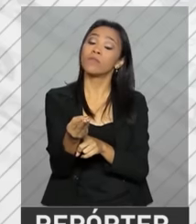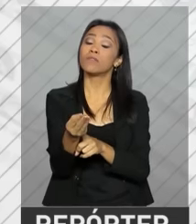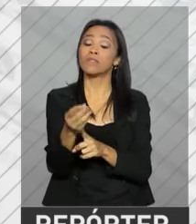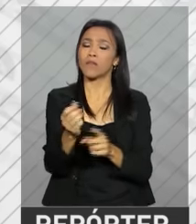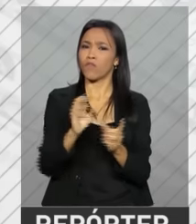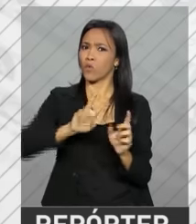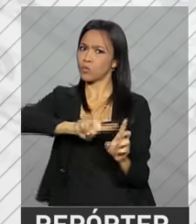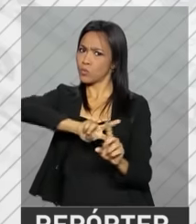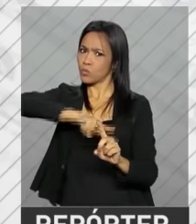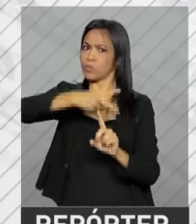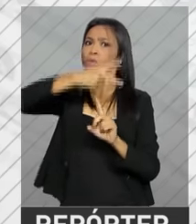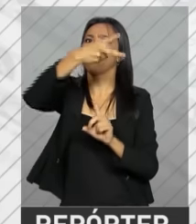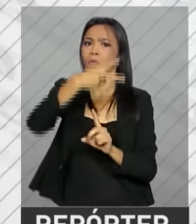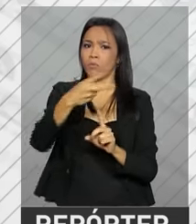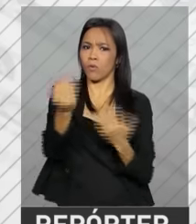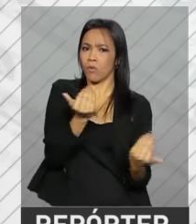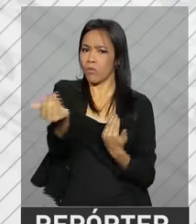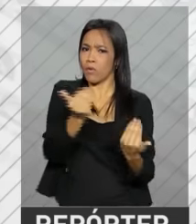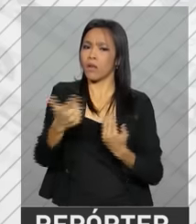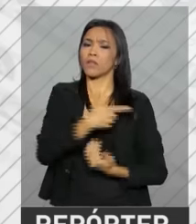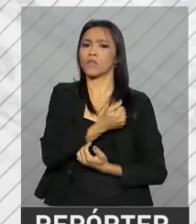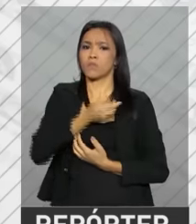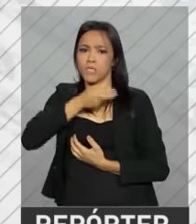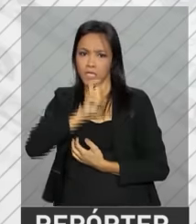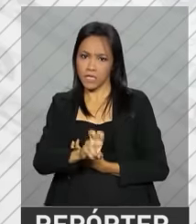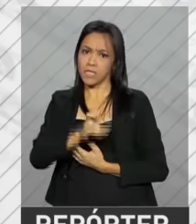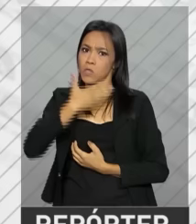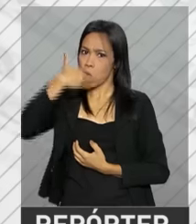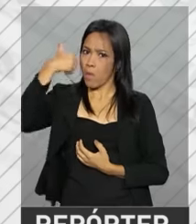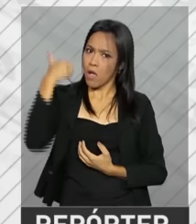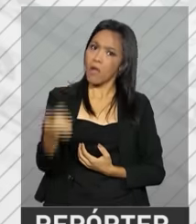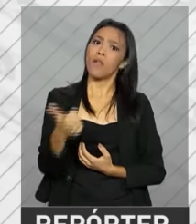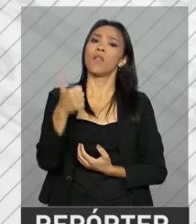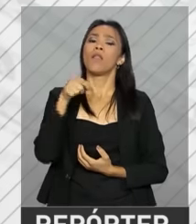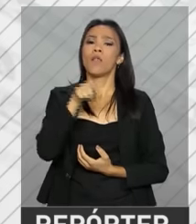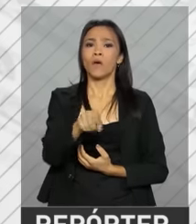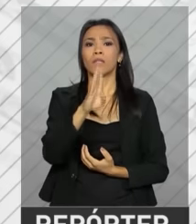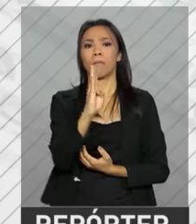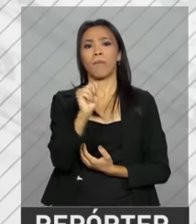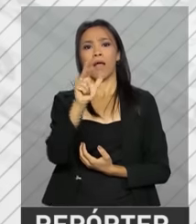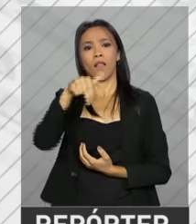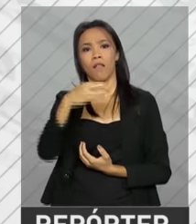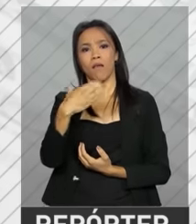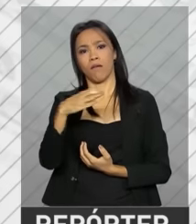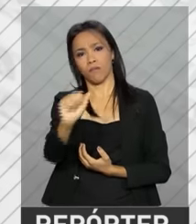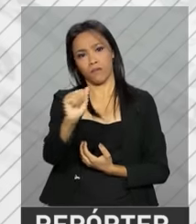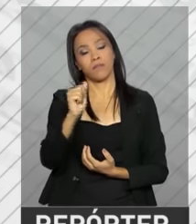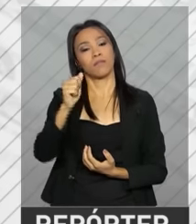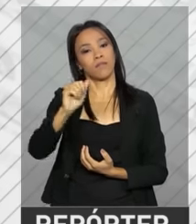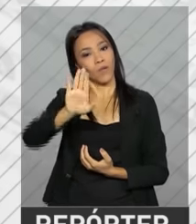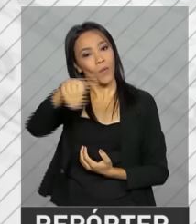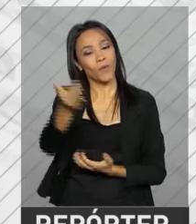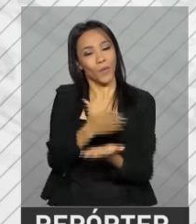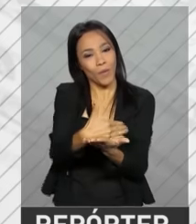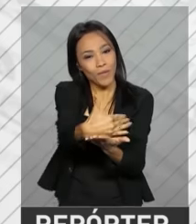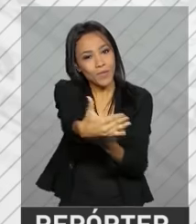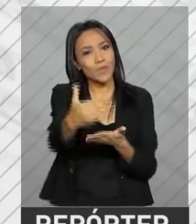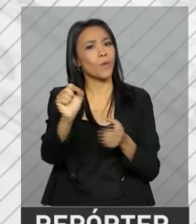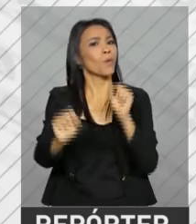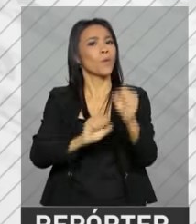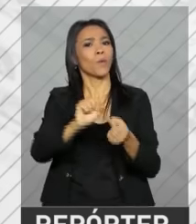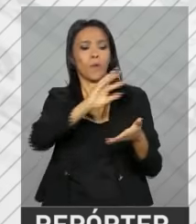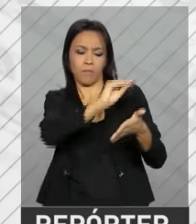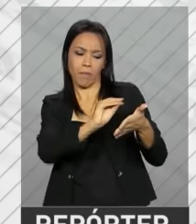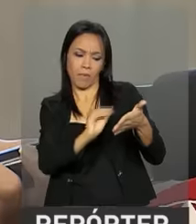dobro do valor registrado em 2015 e o melhor resultado da balança comercial desde que começou a ser registrada há